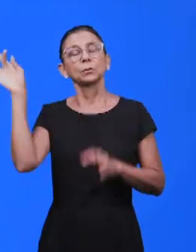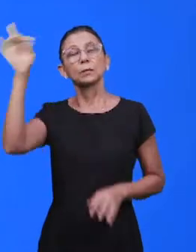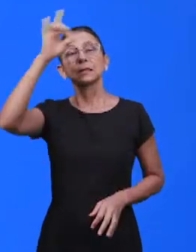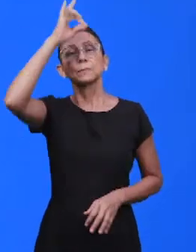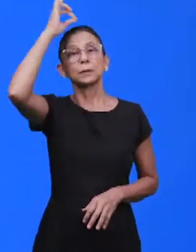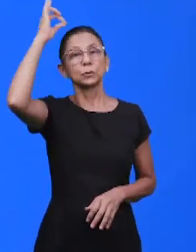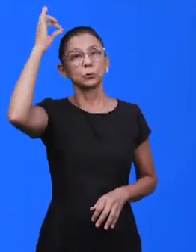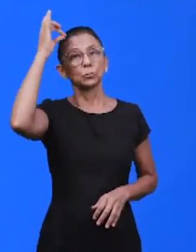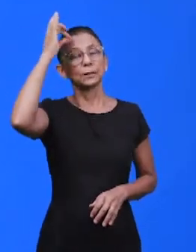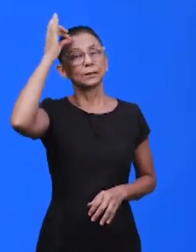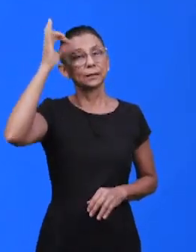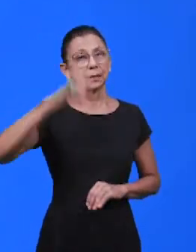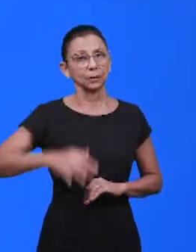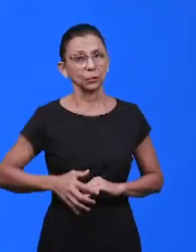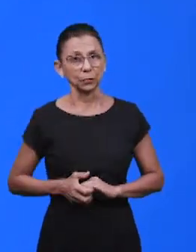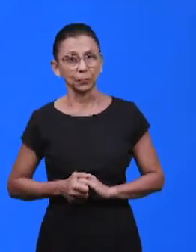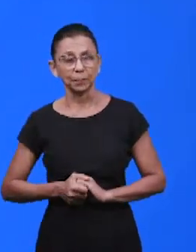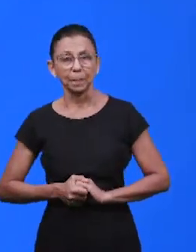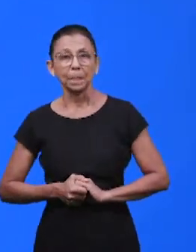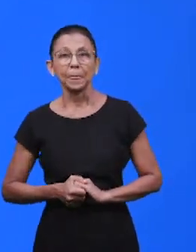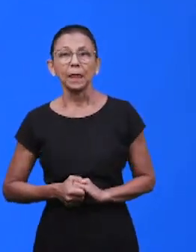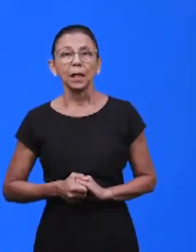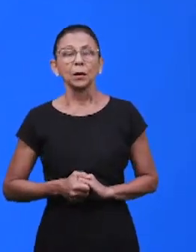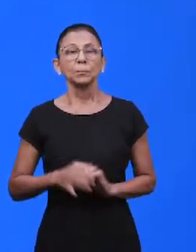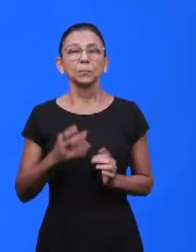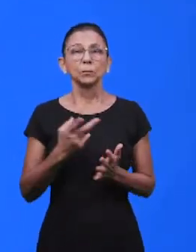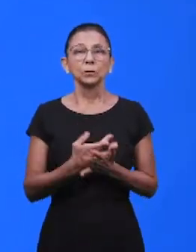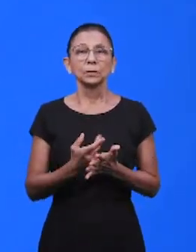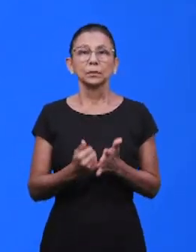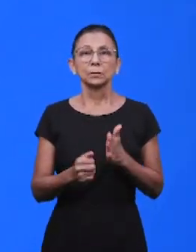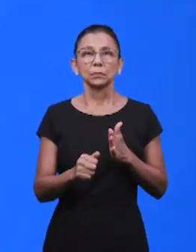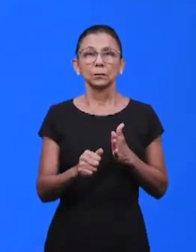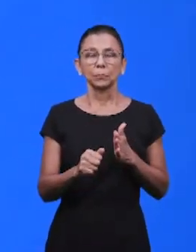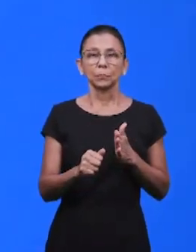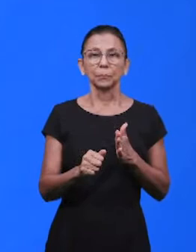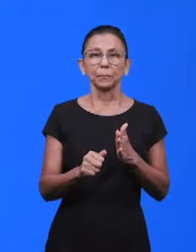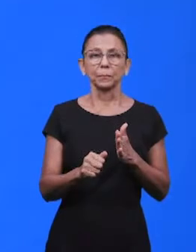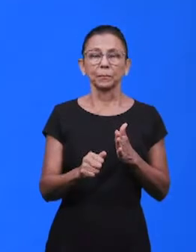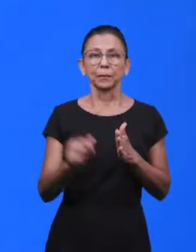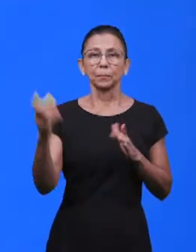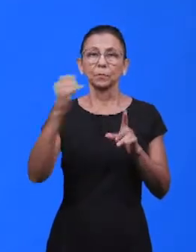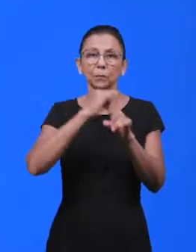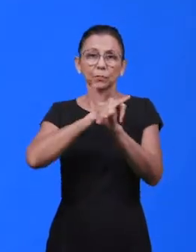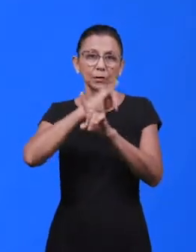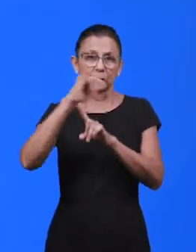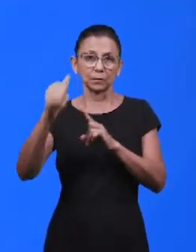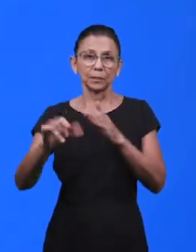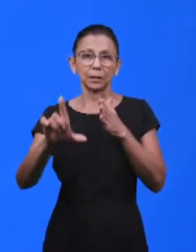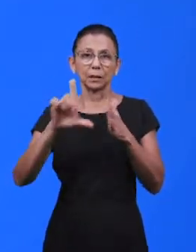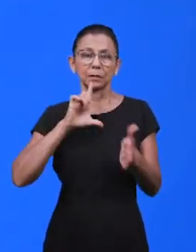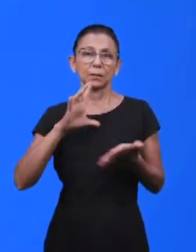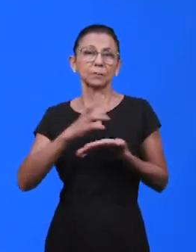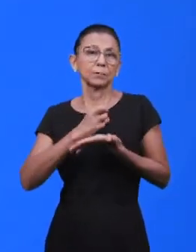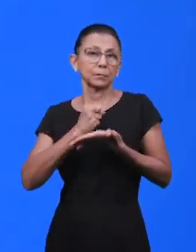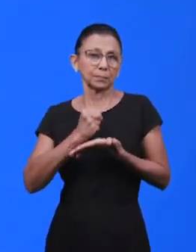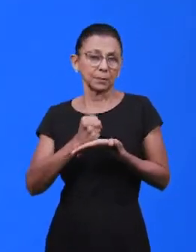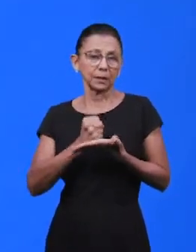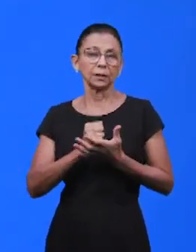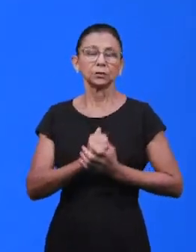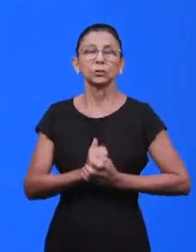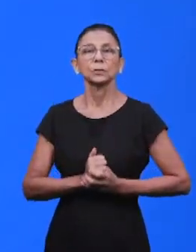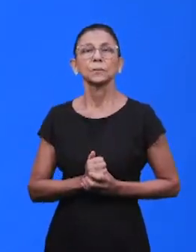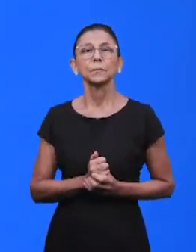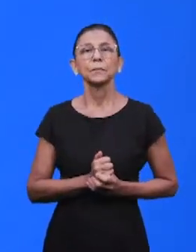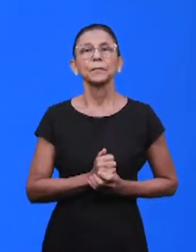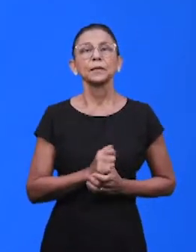um outro sentido, porque como foi antes do arrebatamento, então, profeticamente, né, antes do arrebatamento, ela tem a